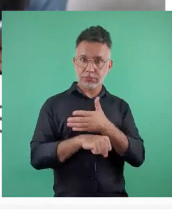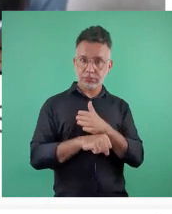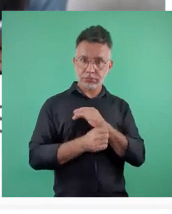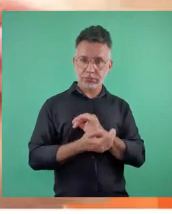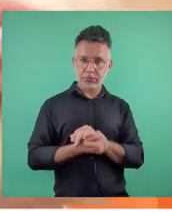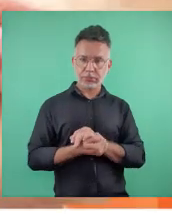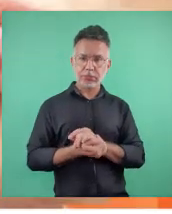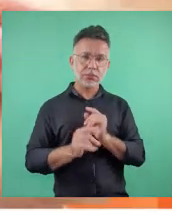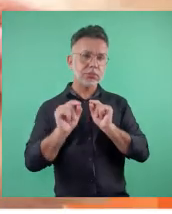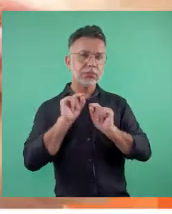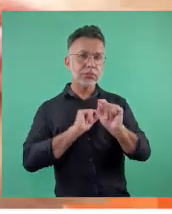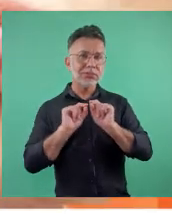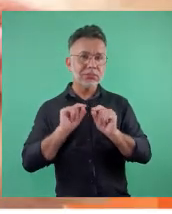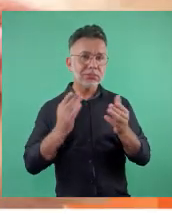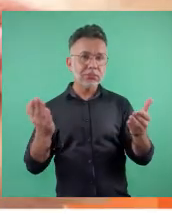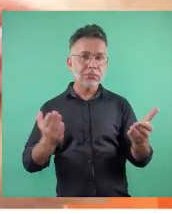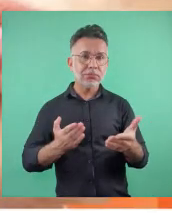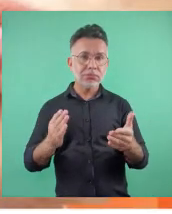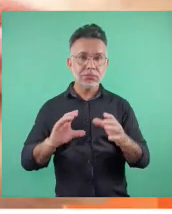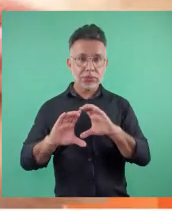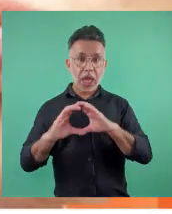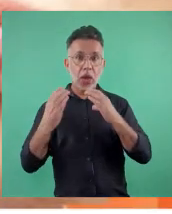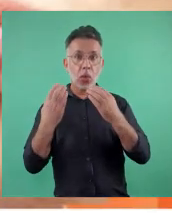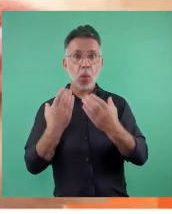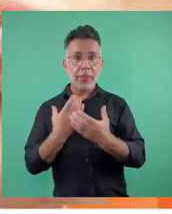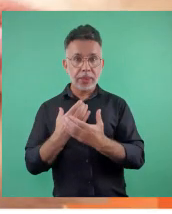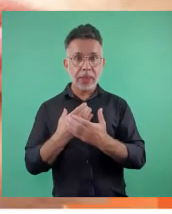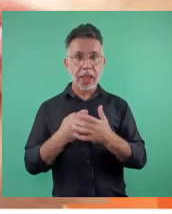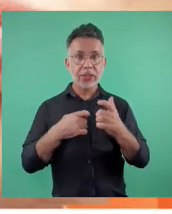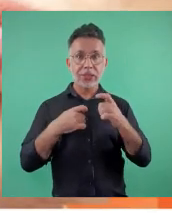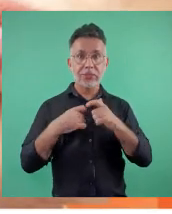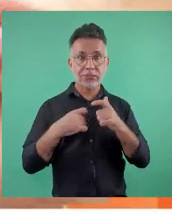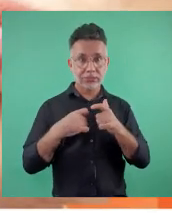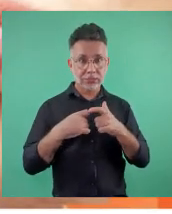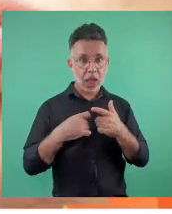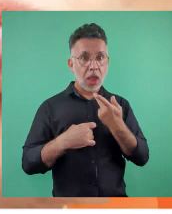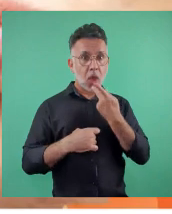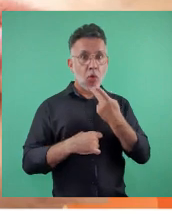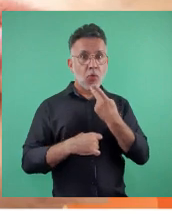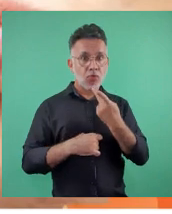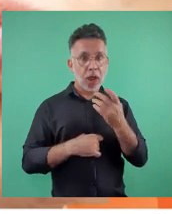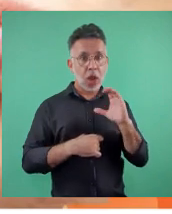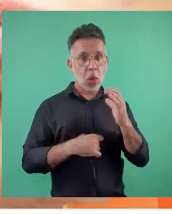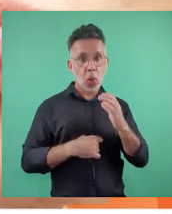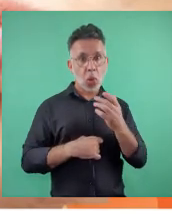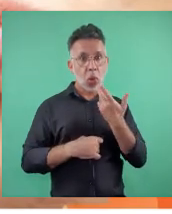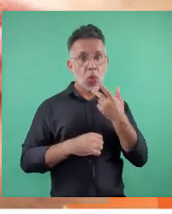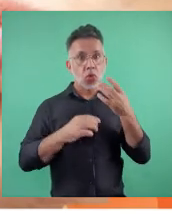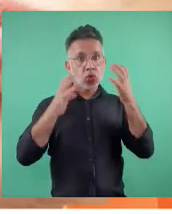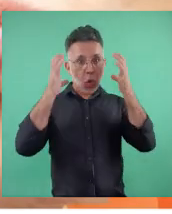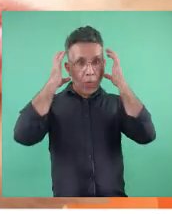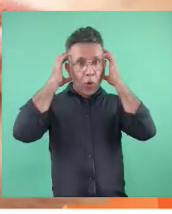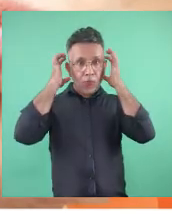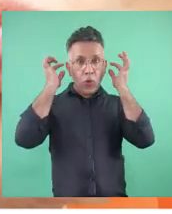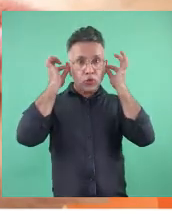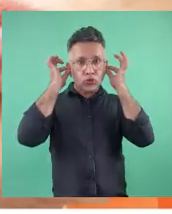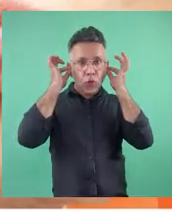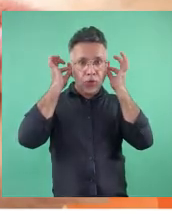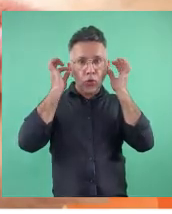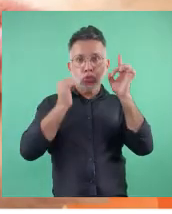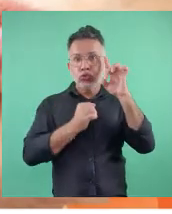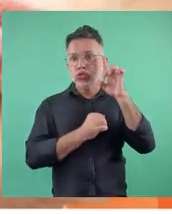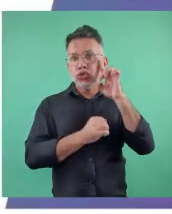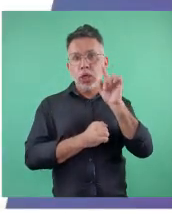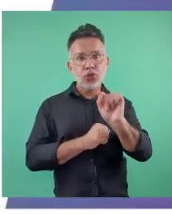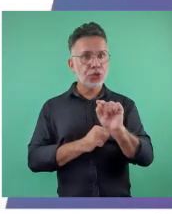dessas aplicabilidades. E o que recentemente a comunidade científica nos falou sobre o uso de fones de